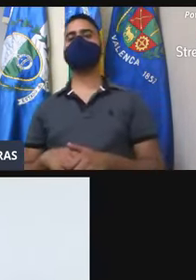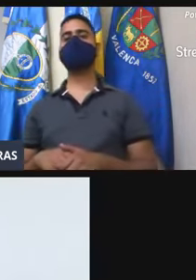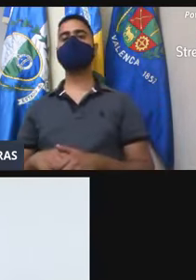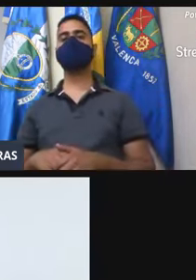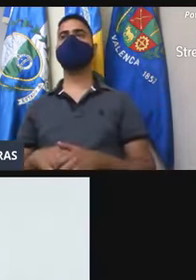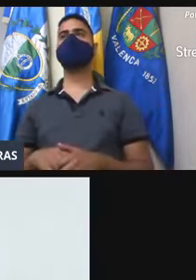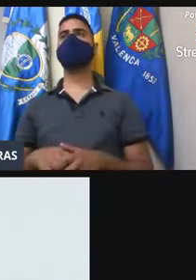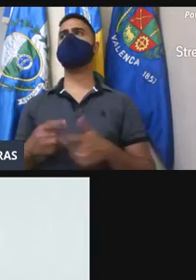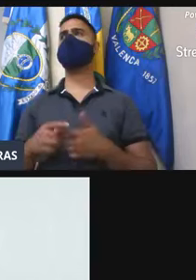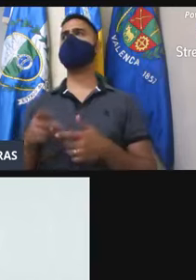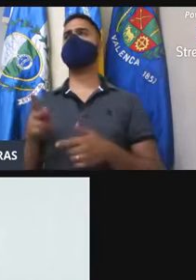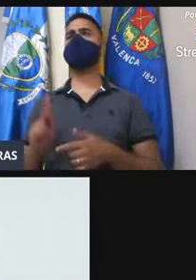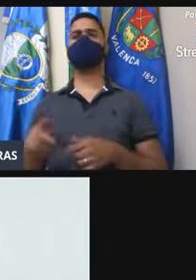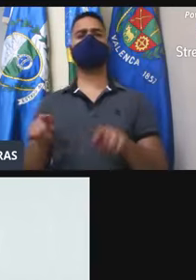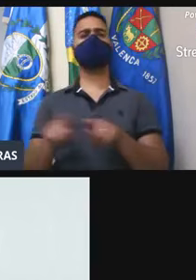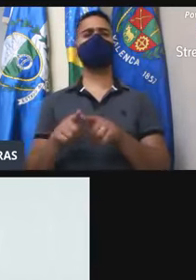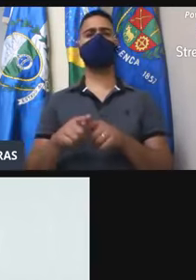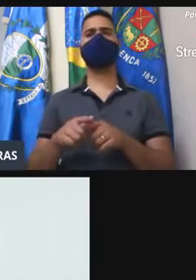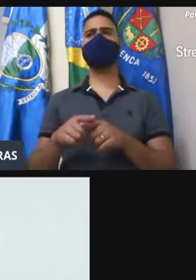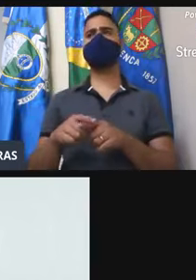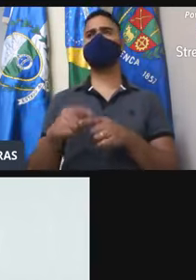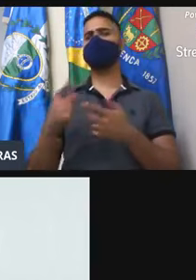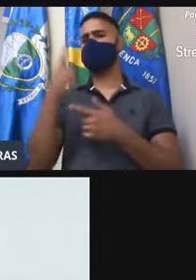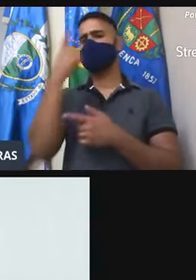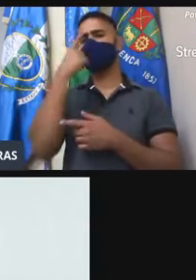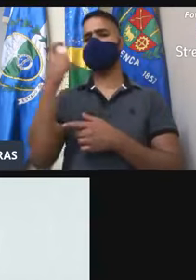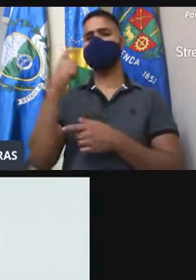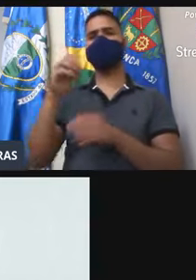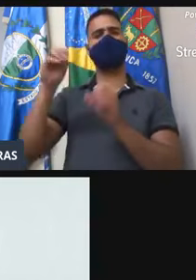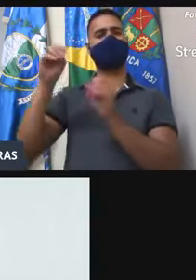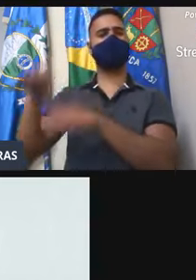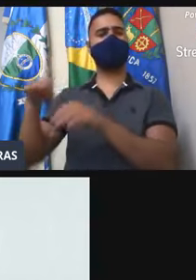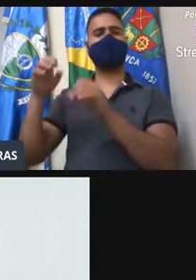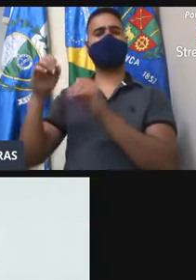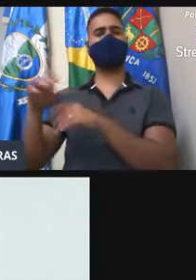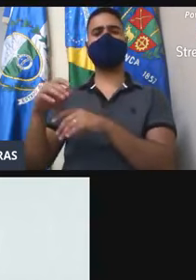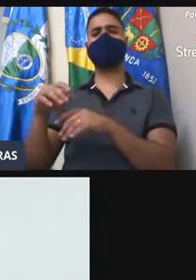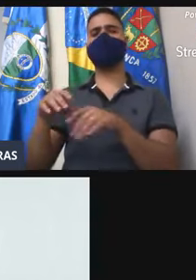continua até o dia de hoje jogando as coisas dentro da valeta, guarda sofá,